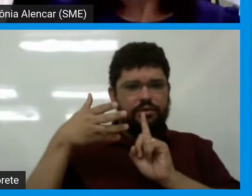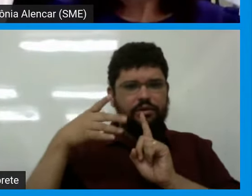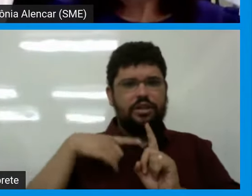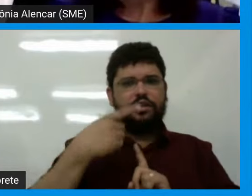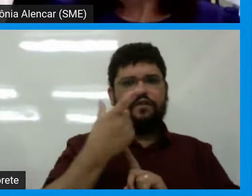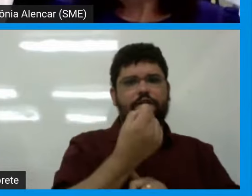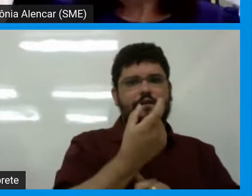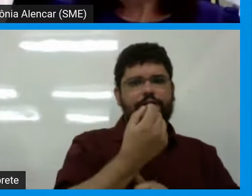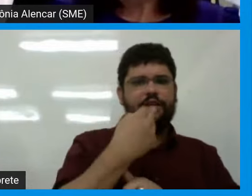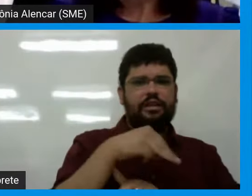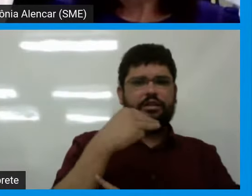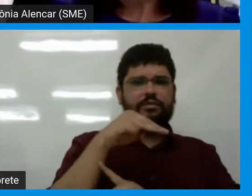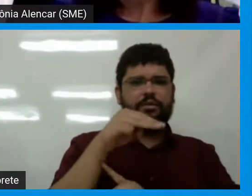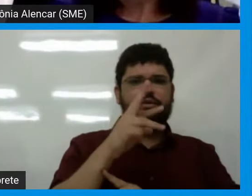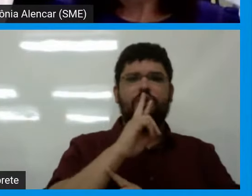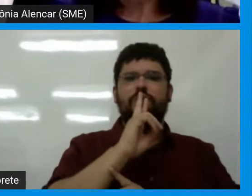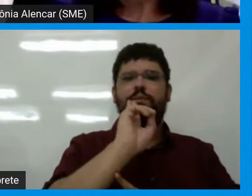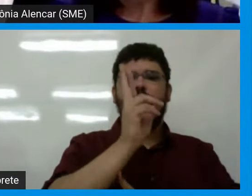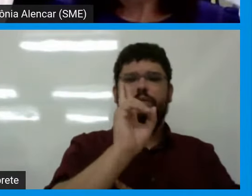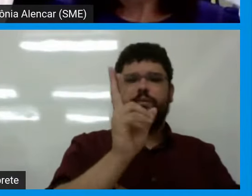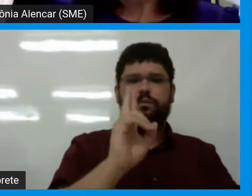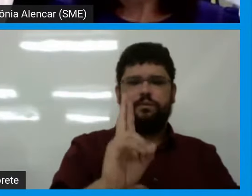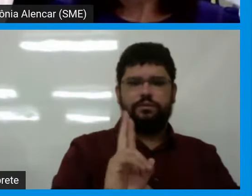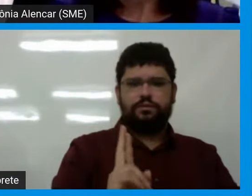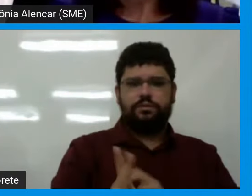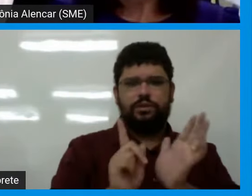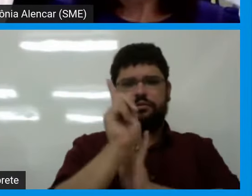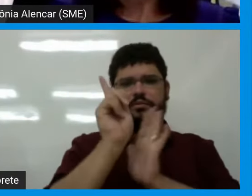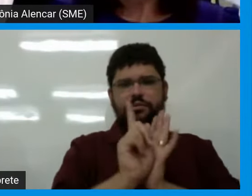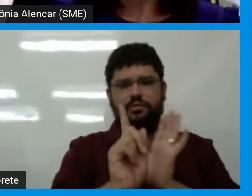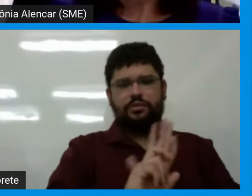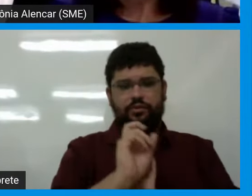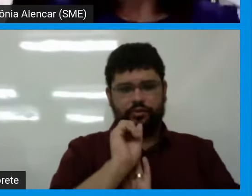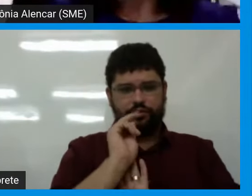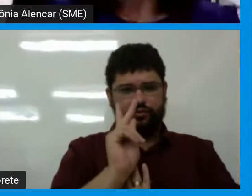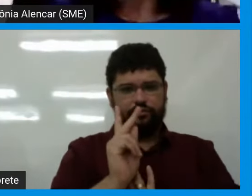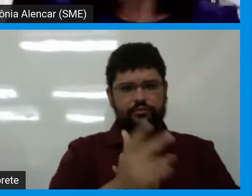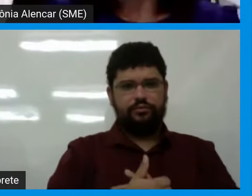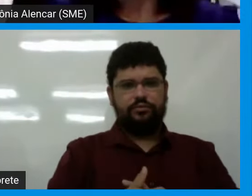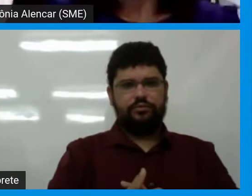20 minutos para responder os questionamentos aqui proferidos, tá certo?